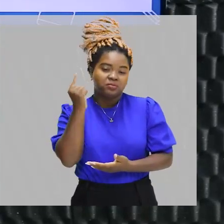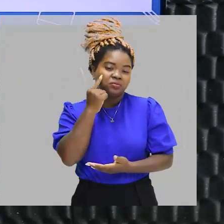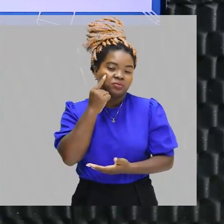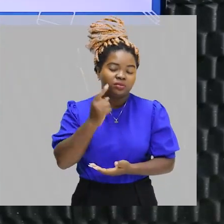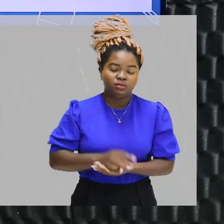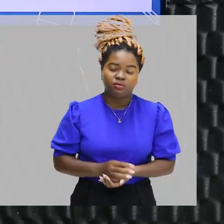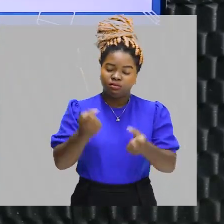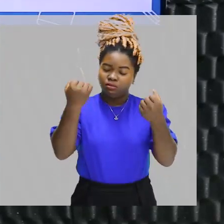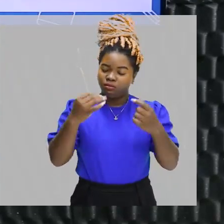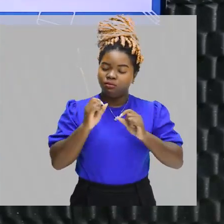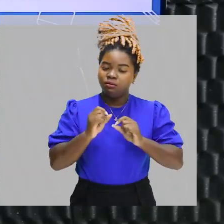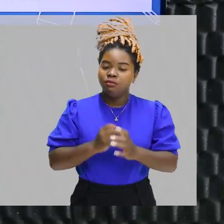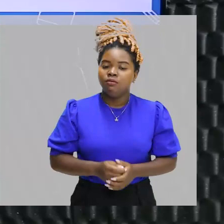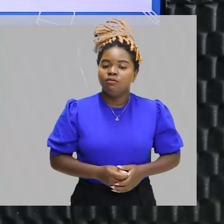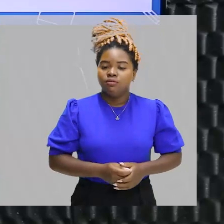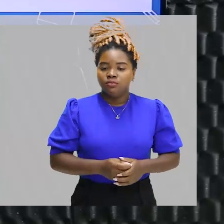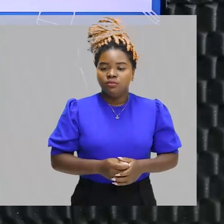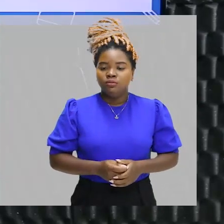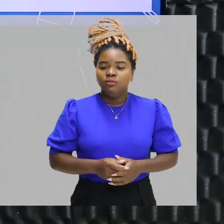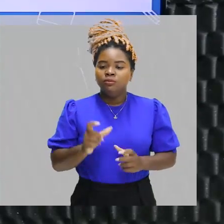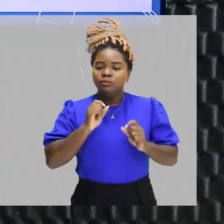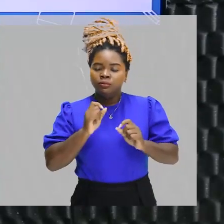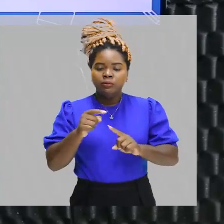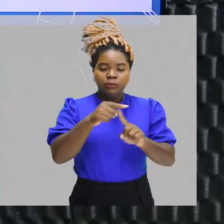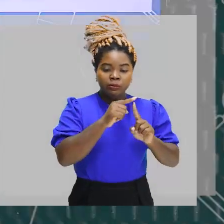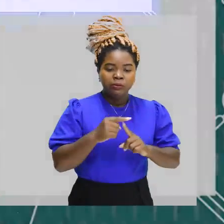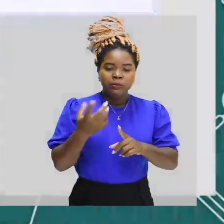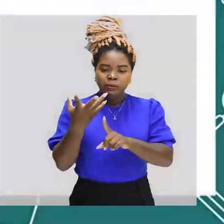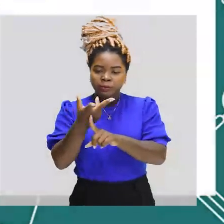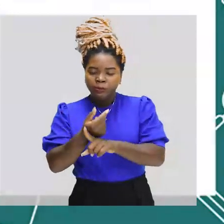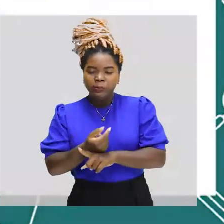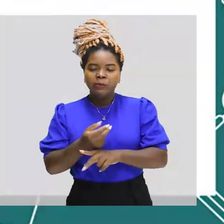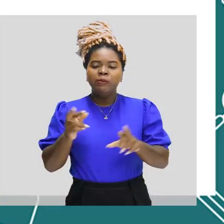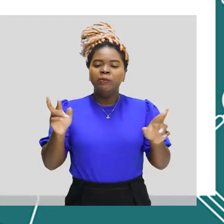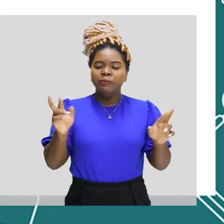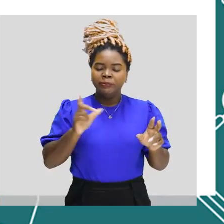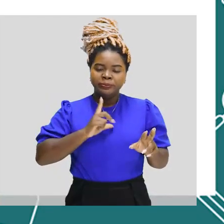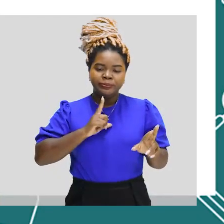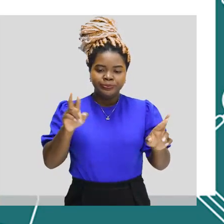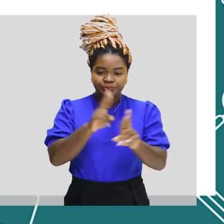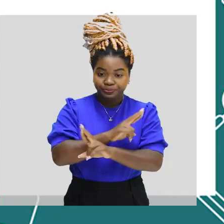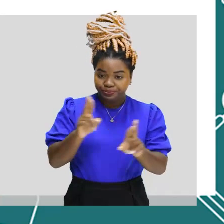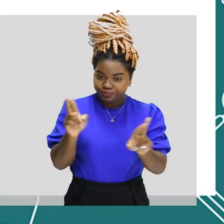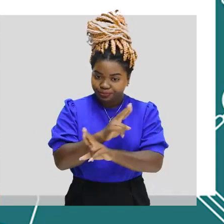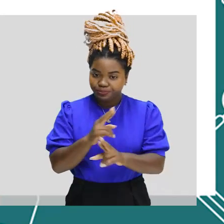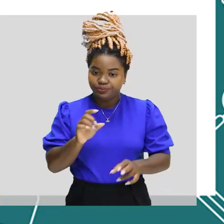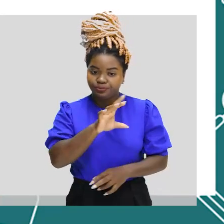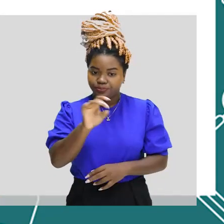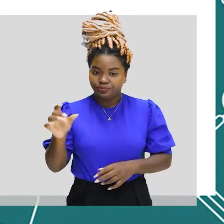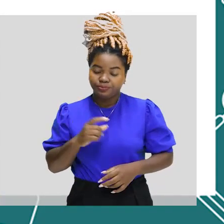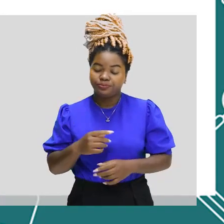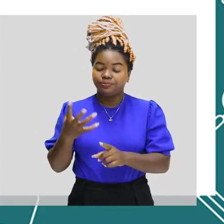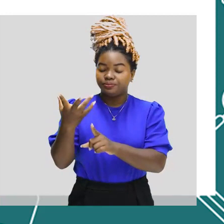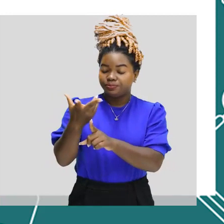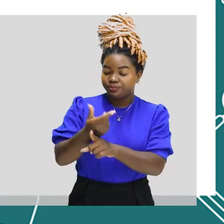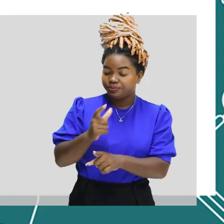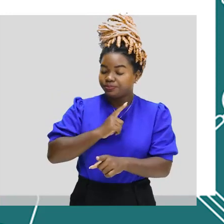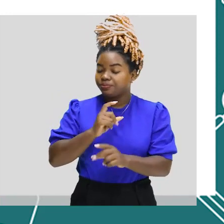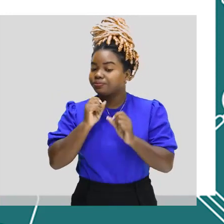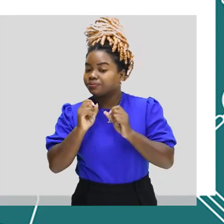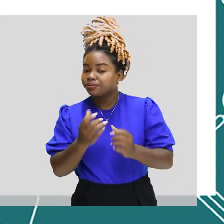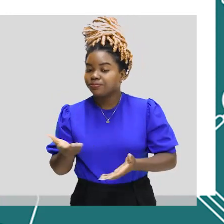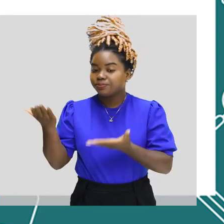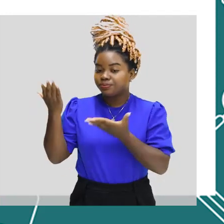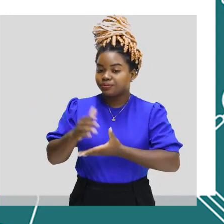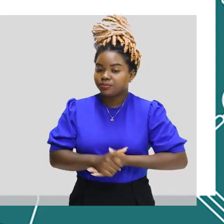a gente vai falar sobre as categorias da arte no que tange a tipologia. Essas artes, elas são literalmente referentes, quando eu falo